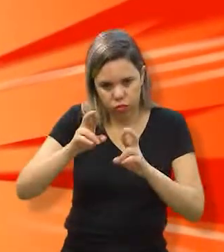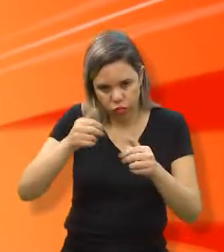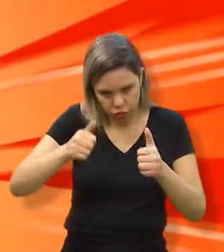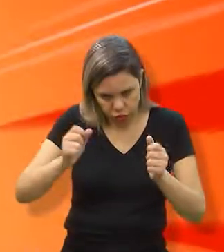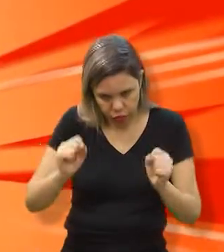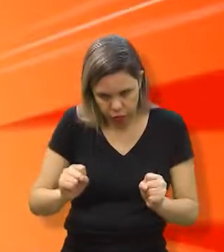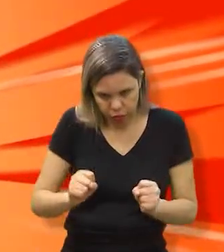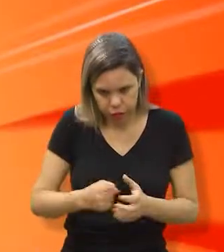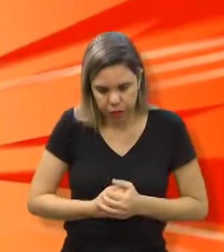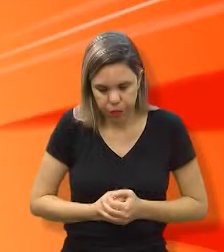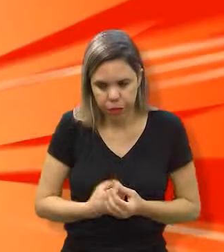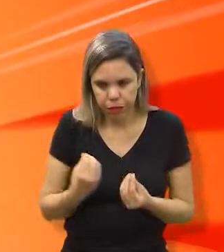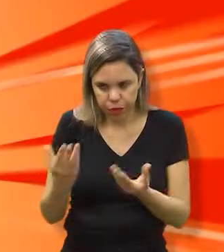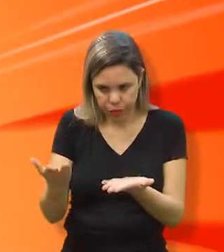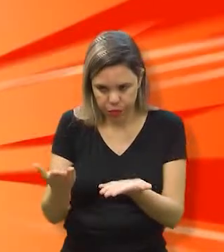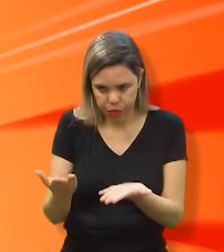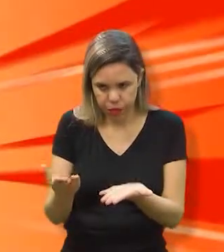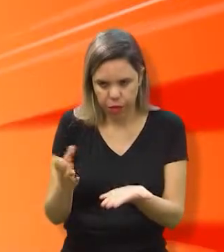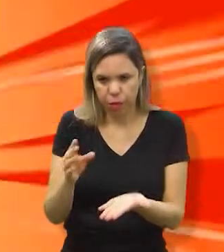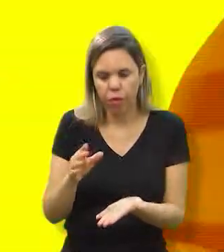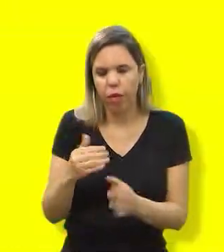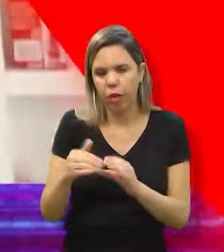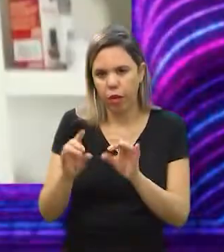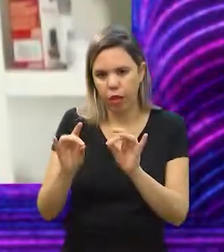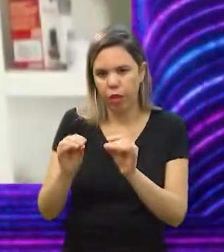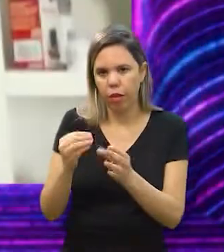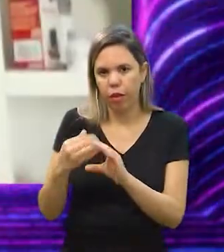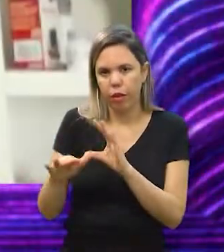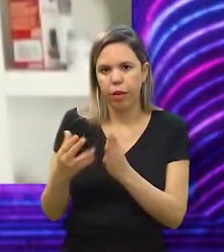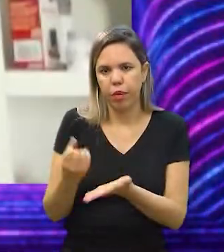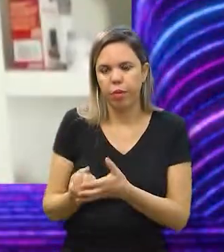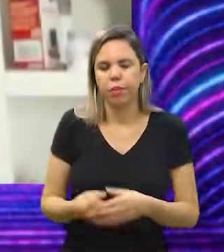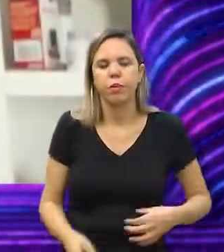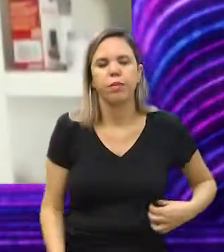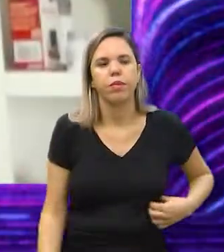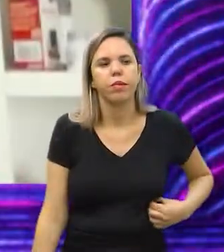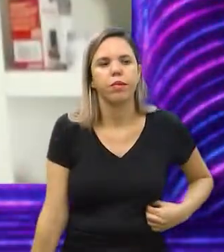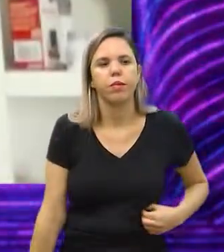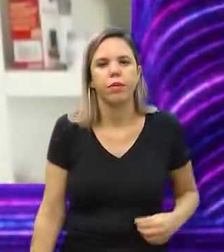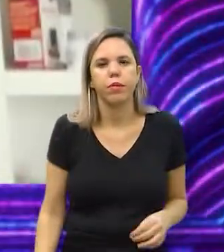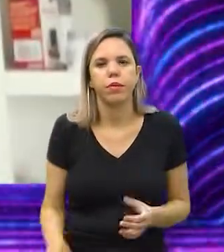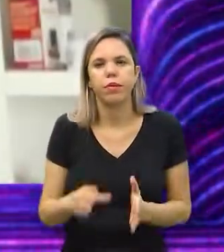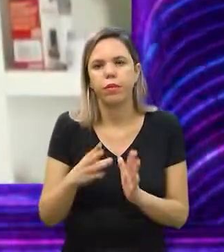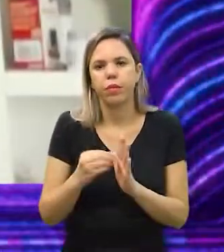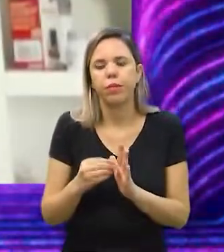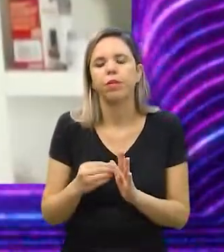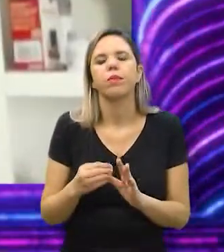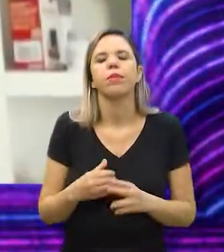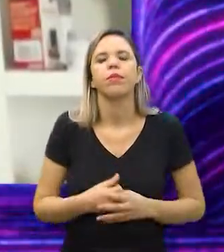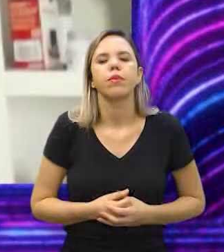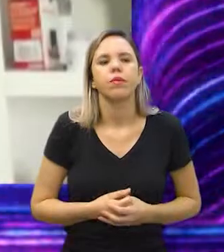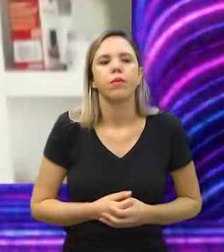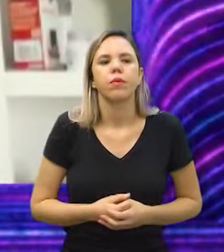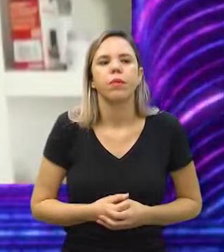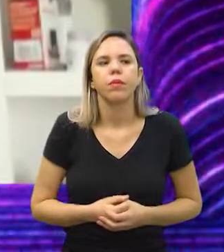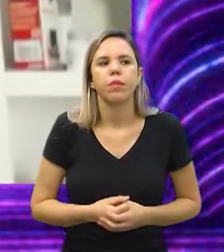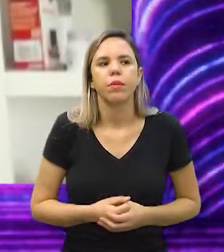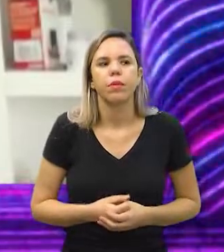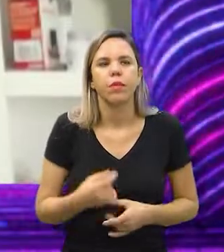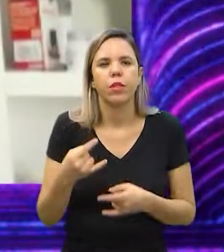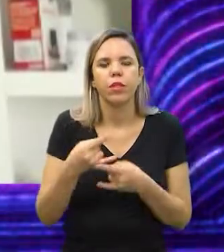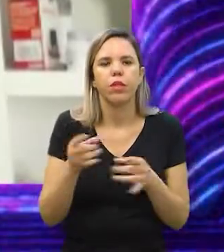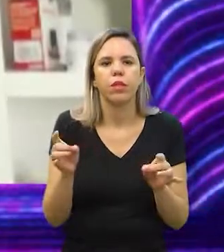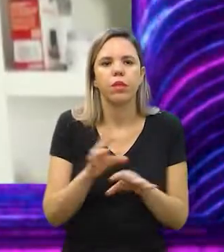falou, pode, vou mandar aqui, vou colocar aqui o meu e-mail, você pode me mandar. Eu dei um print na tela, a